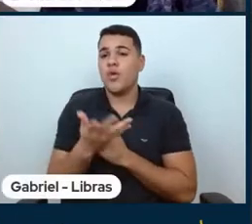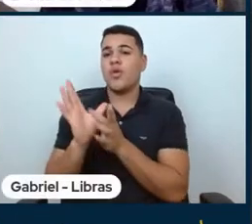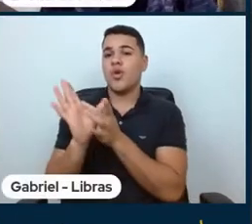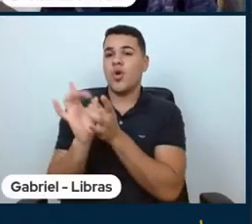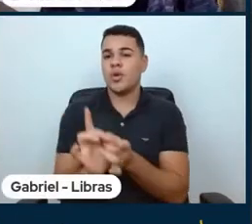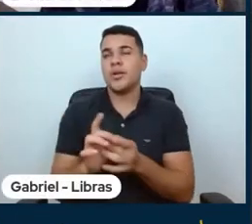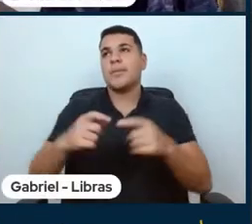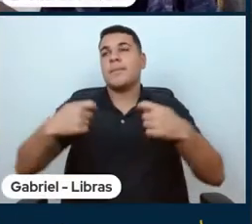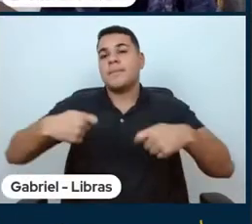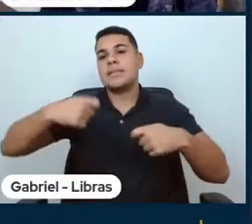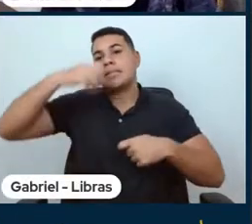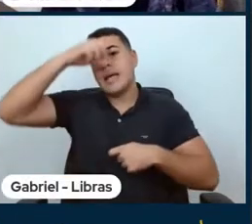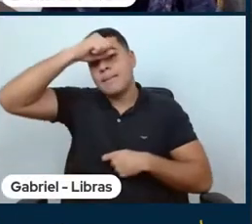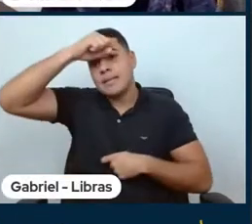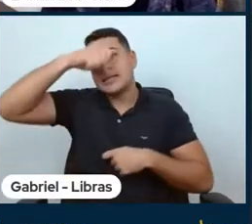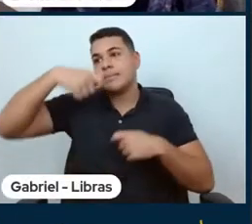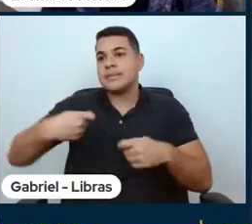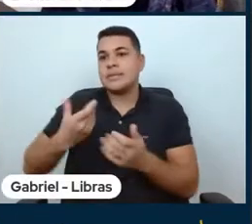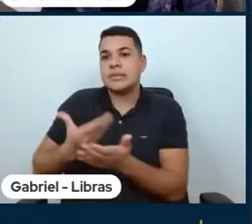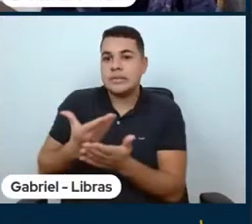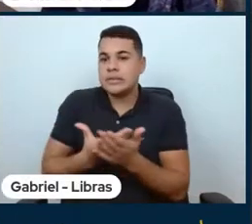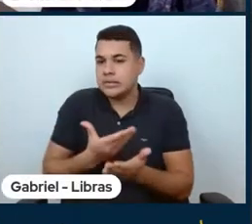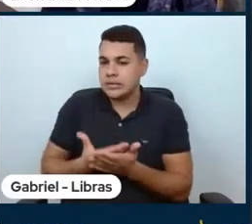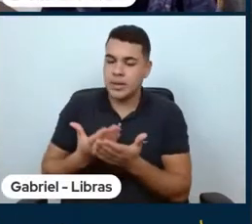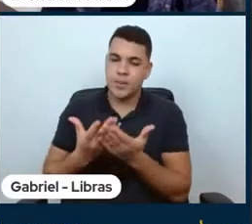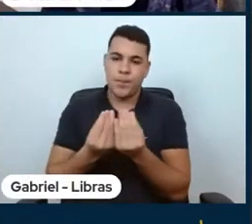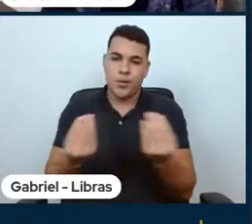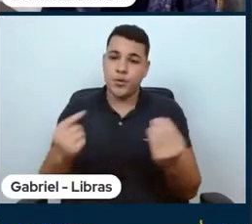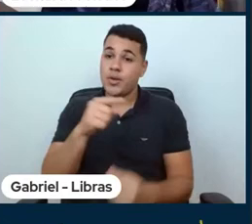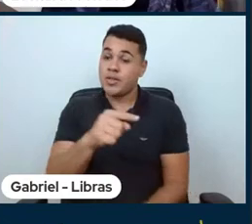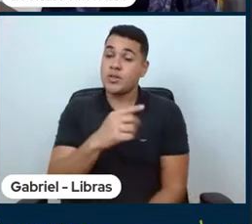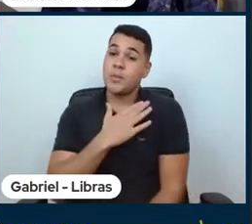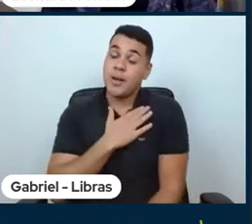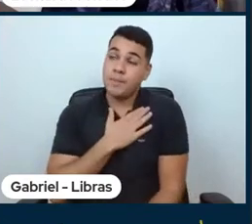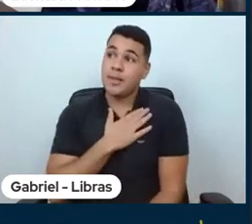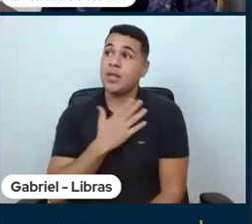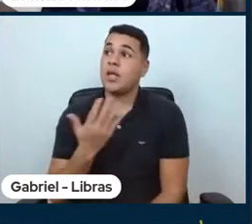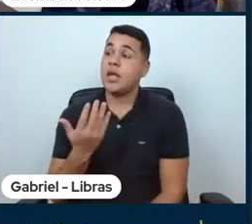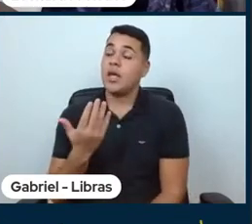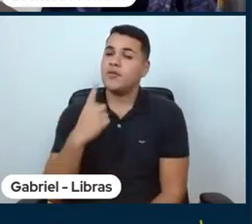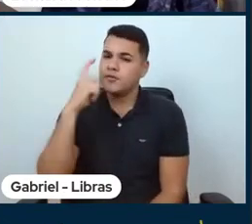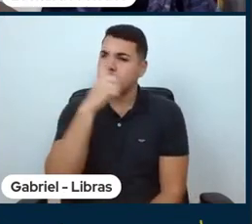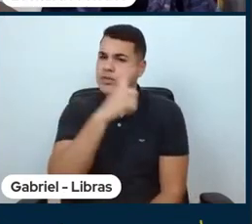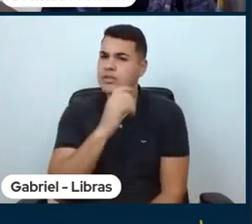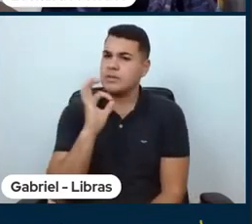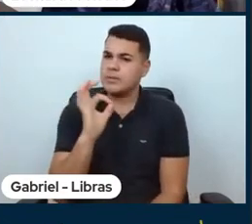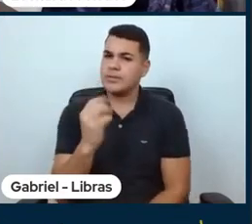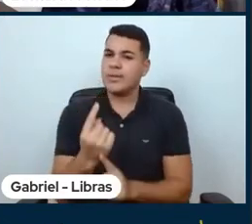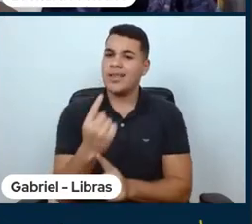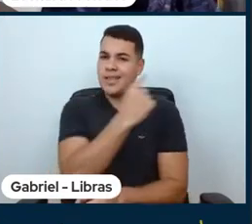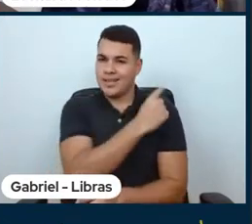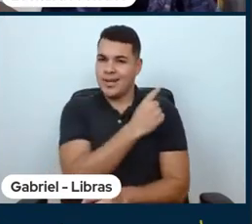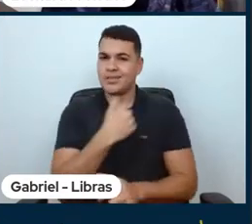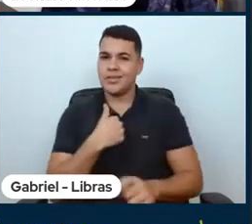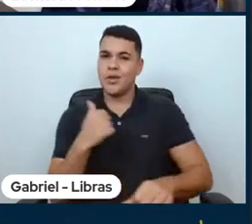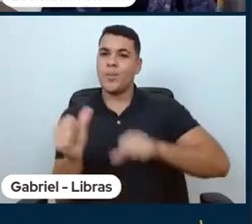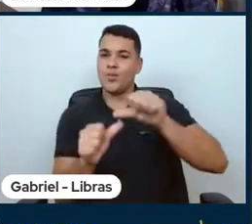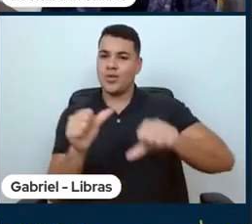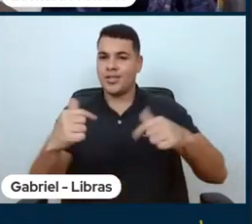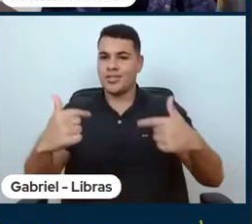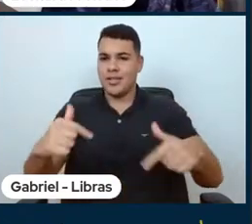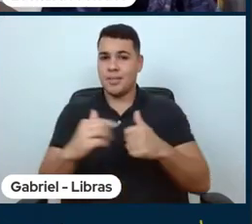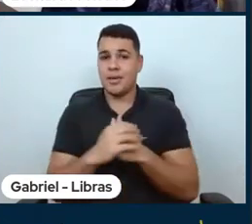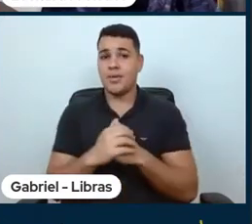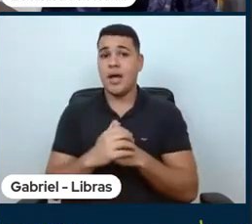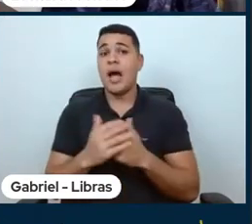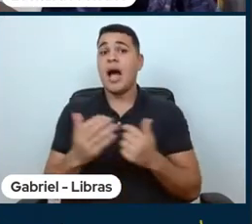aprender novas tecnologias. Isso para mim foi muito assim difícil na época, quando eu fiz a minha transição de carreira. Eu ainda